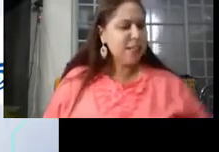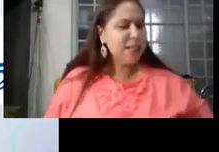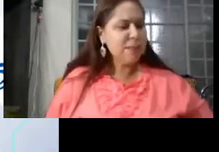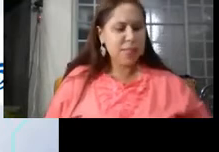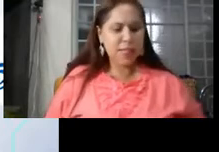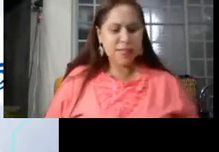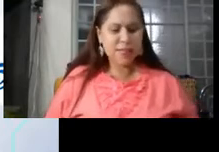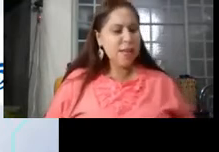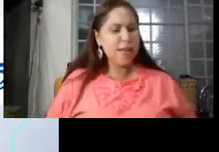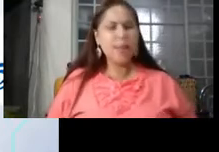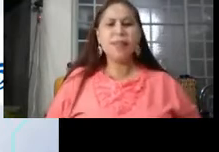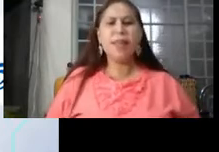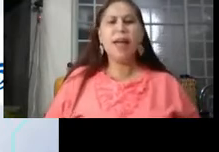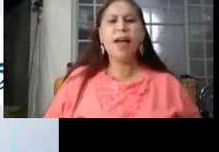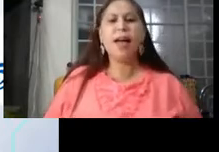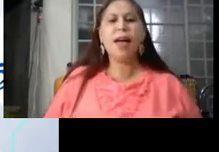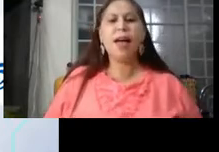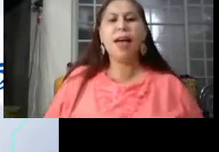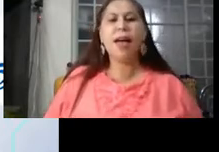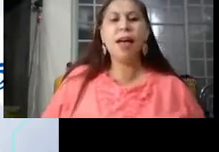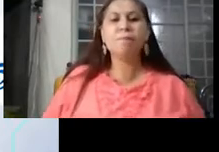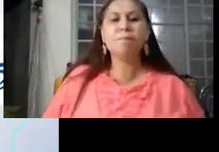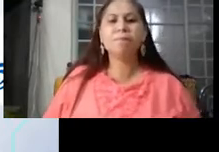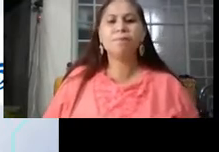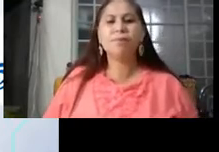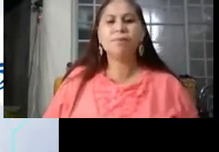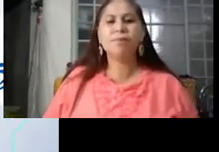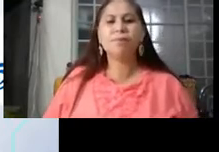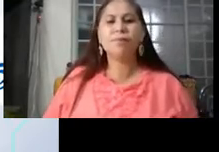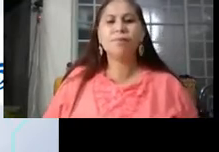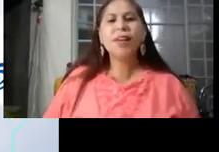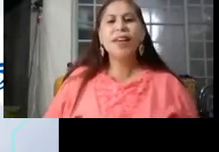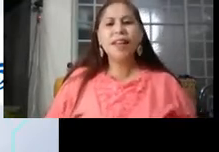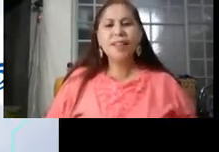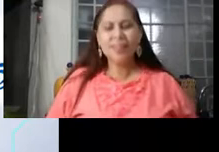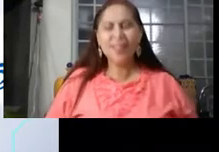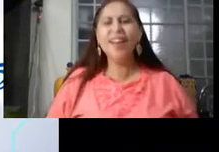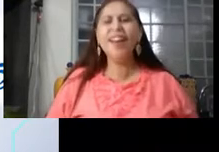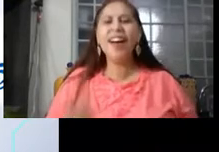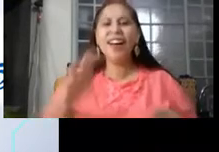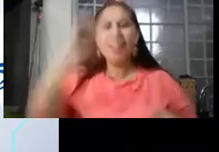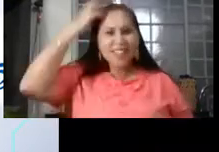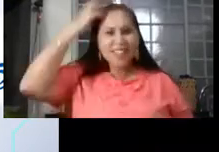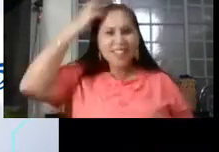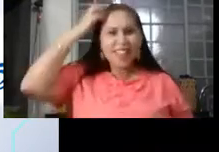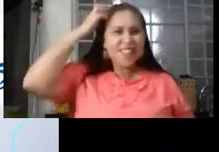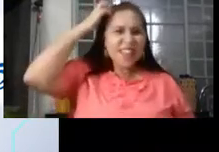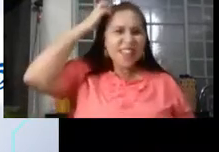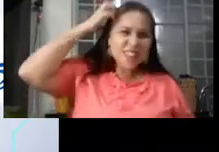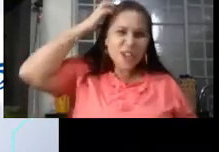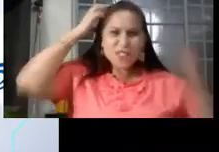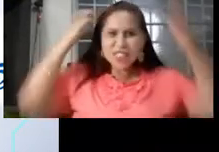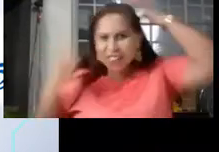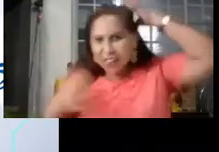em Libras. Eita! O que é? Grazi tá assim,